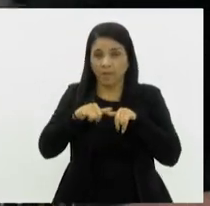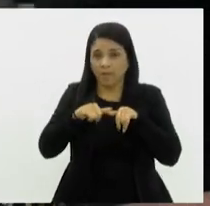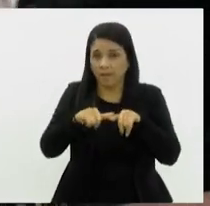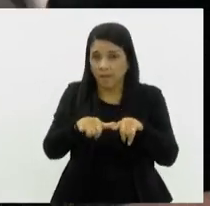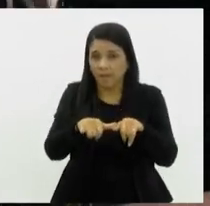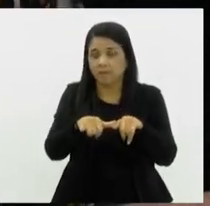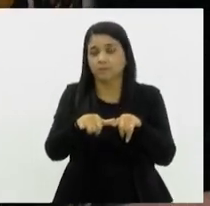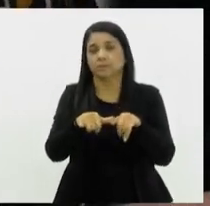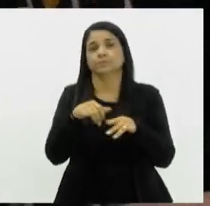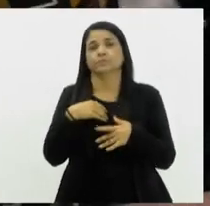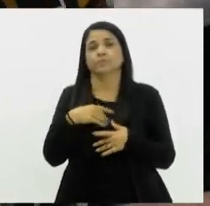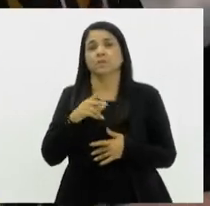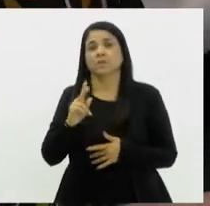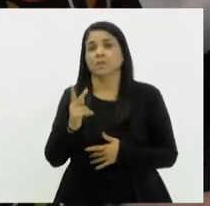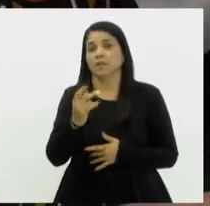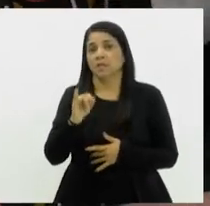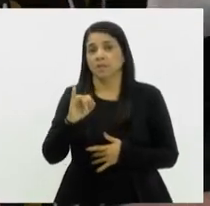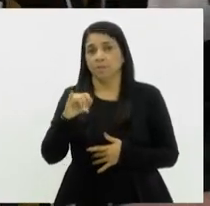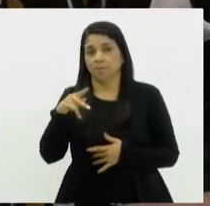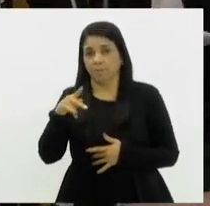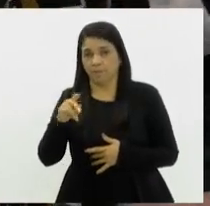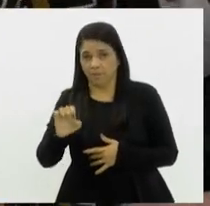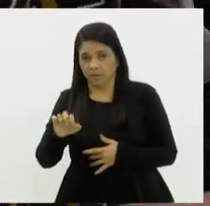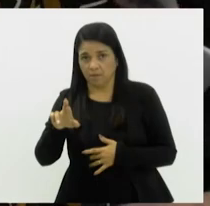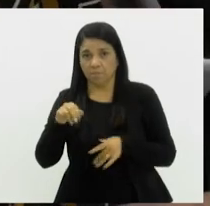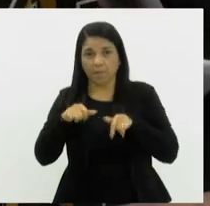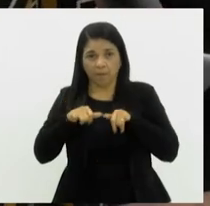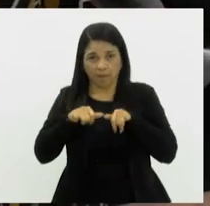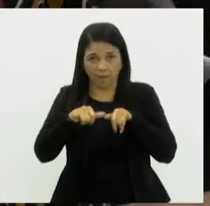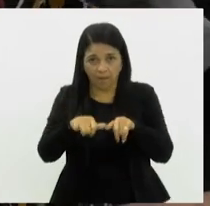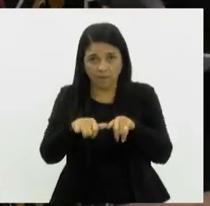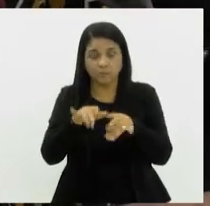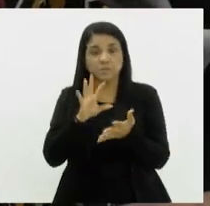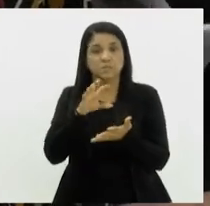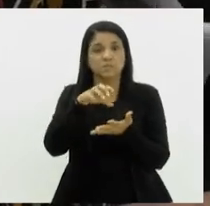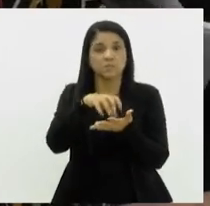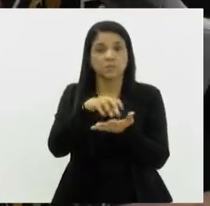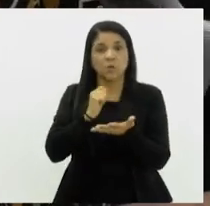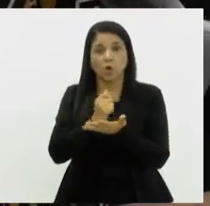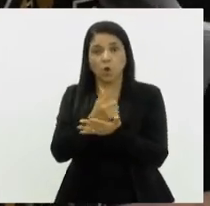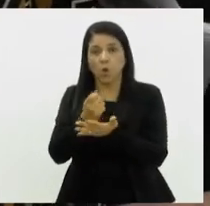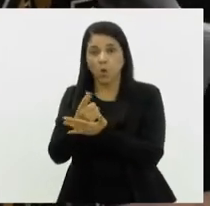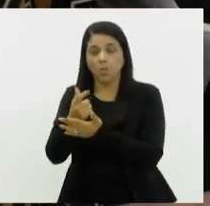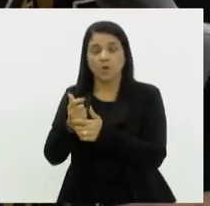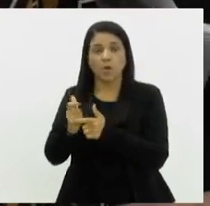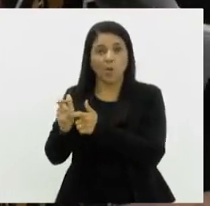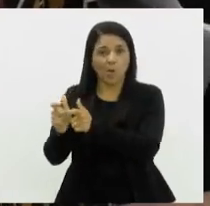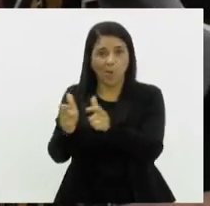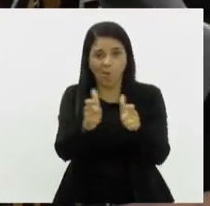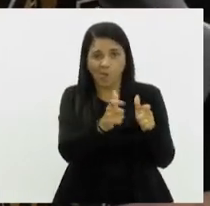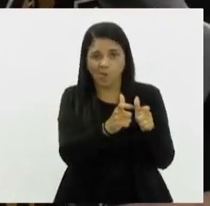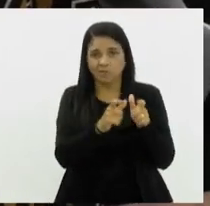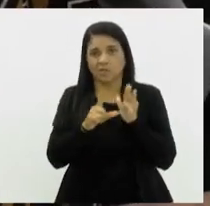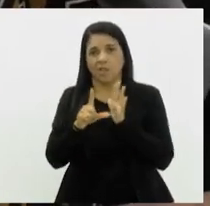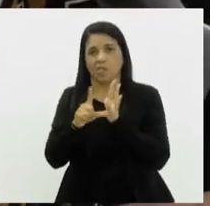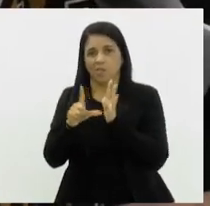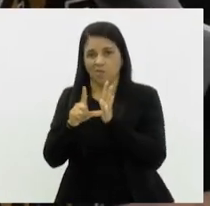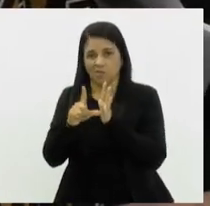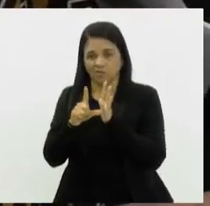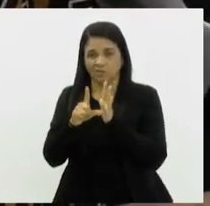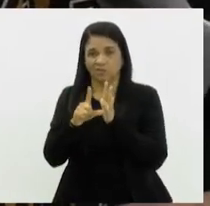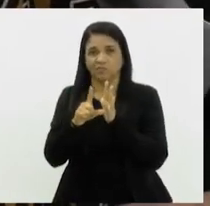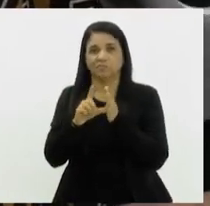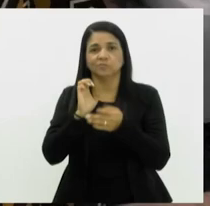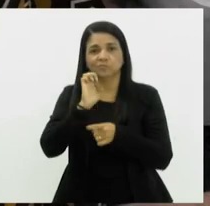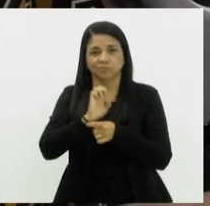supermercados, hipermercados, centros de compras e demais estabelecimentos comerciais varejistas situados